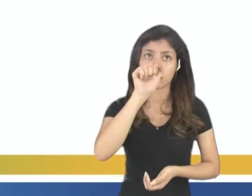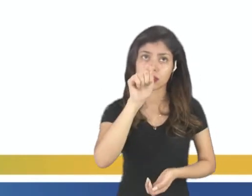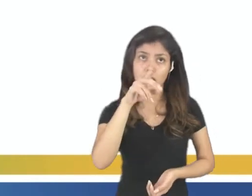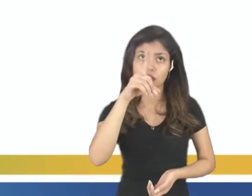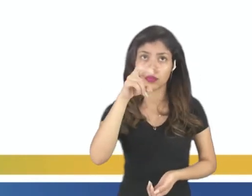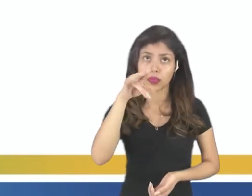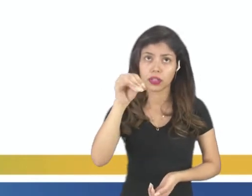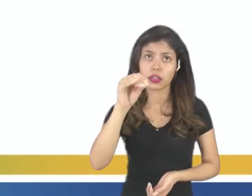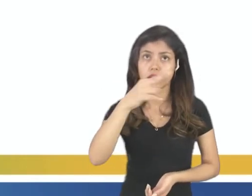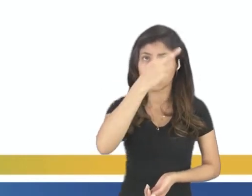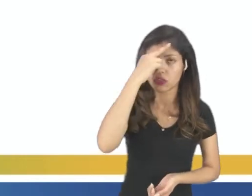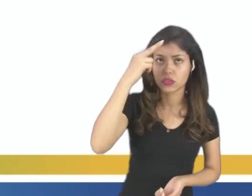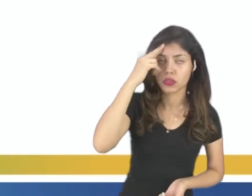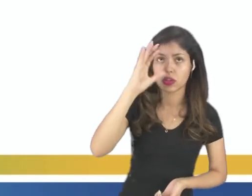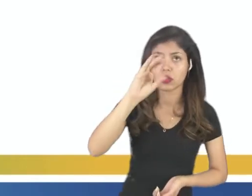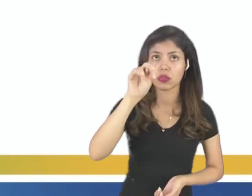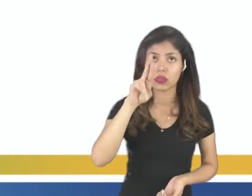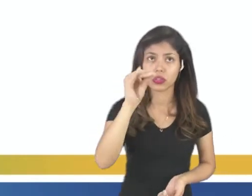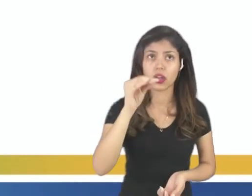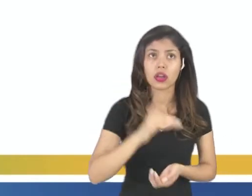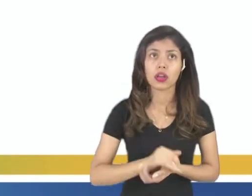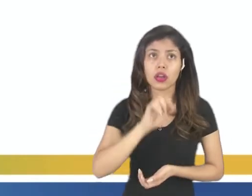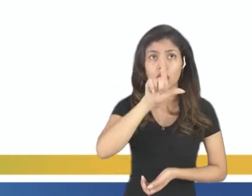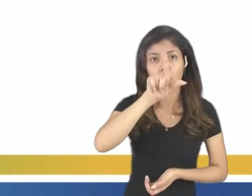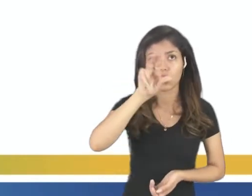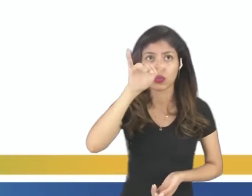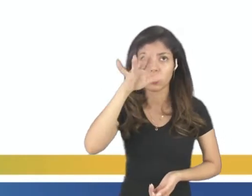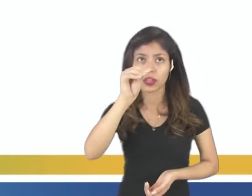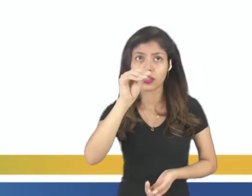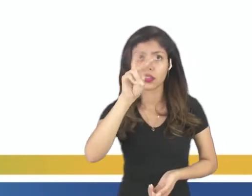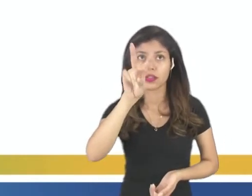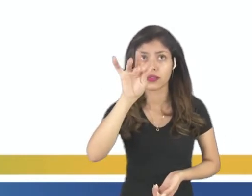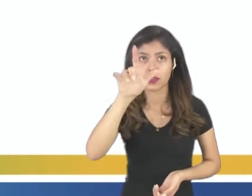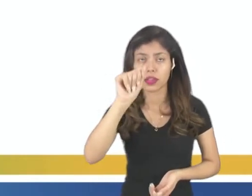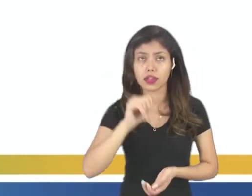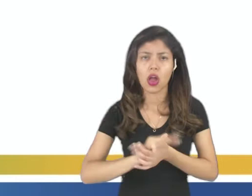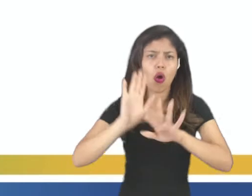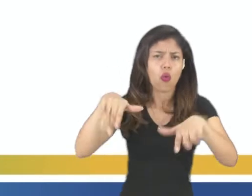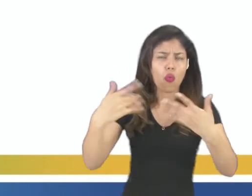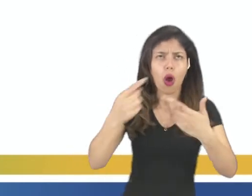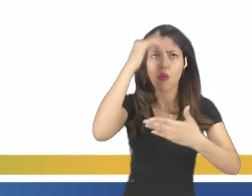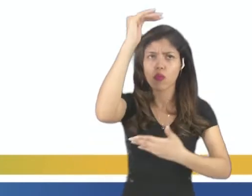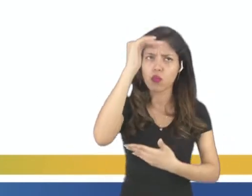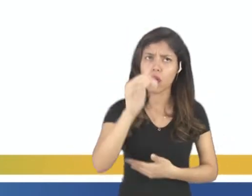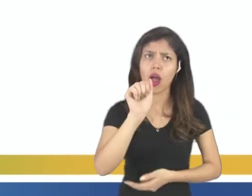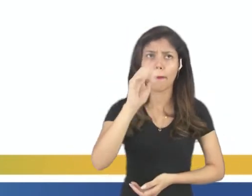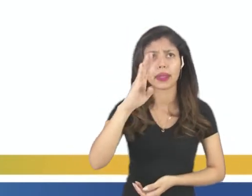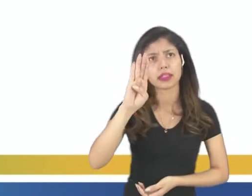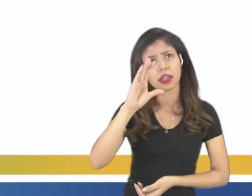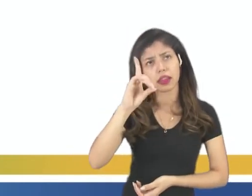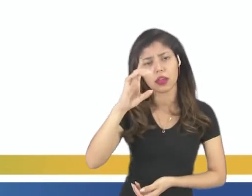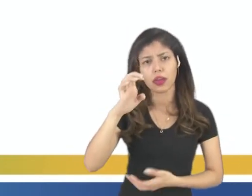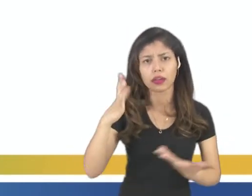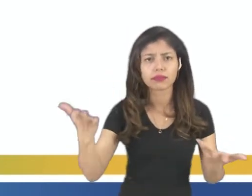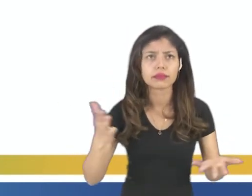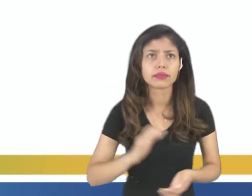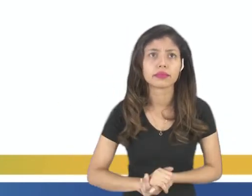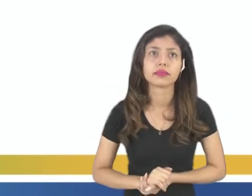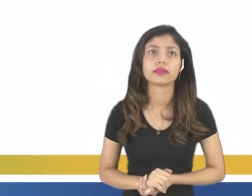História da Custódia do Brasil, Luiz Vaz de Camões e Prosopopeia. Qual dessas aí é a alternativa correta?